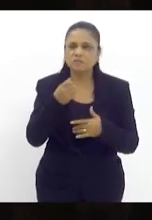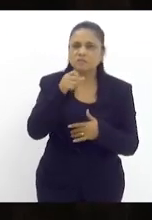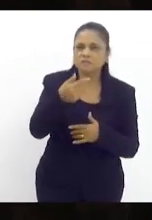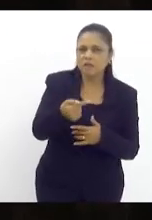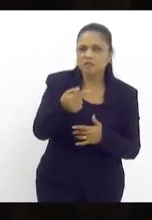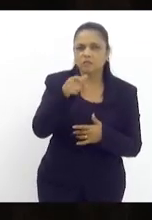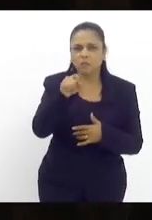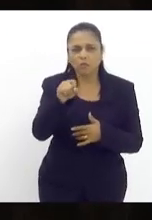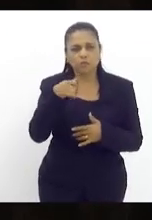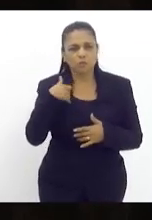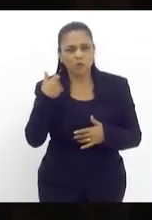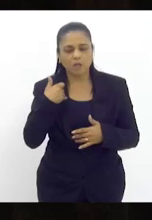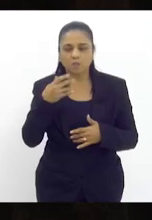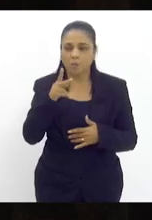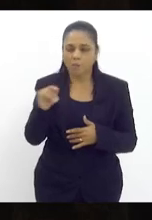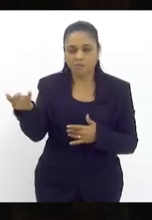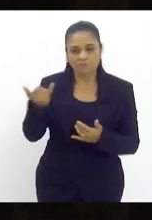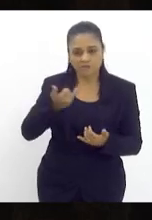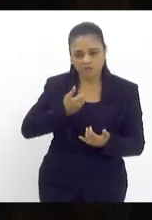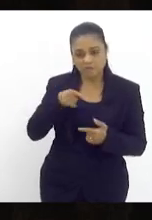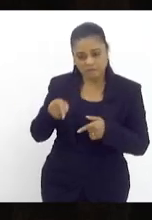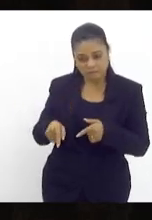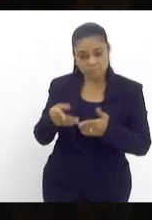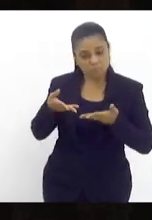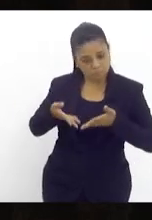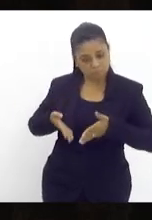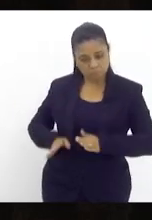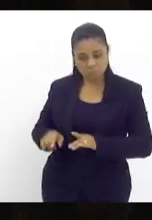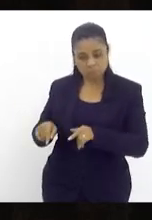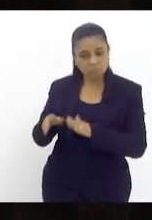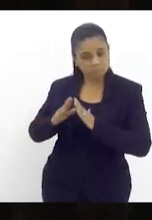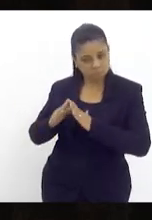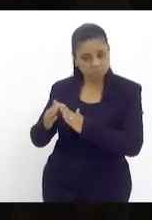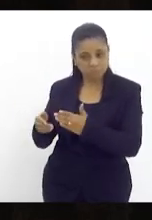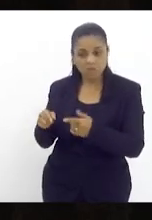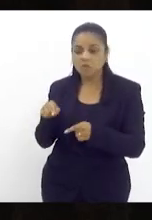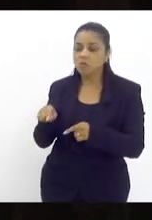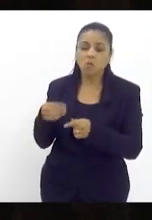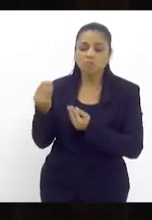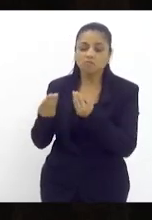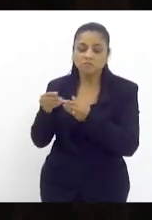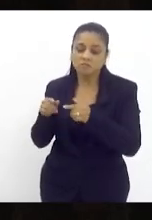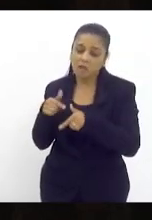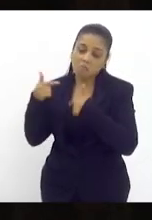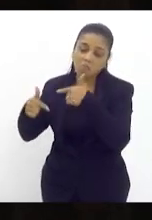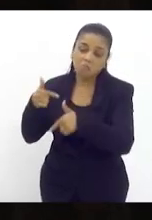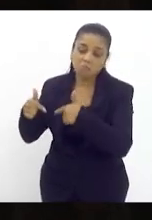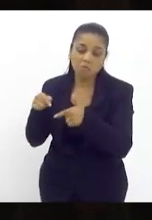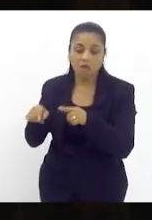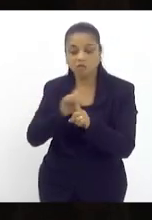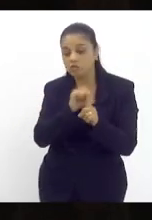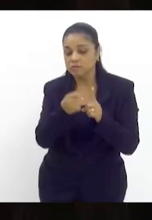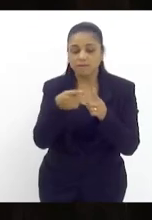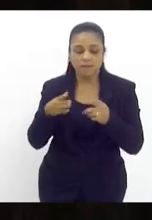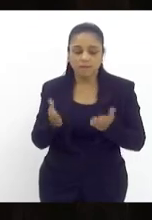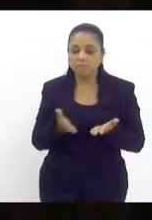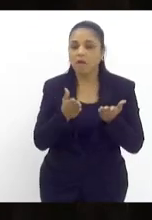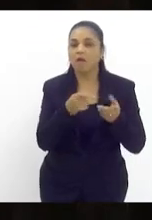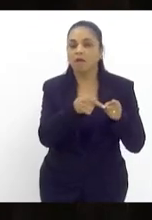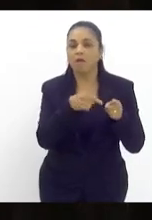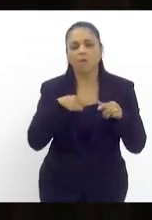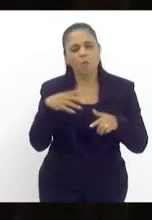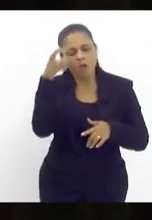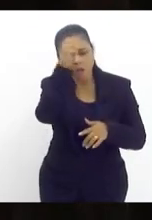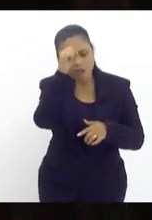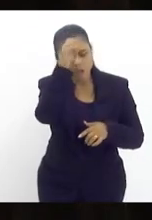falava, olha, tu podia ter nascido nessa condição, o que tu vai fazer pela sociedade? Nós aprendemos, todos os filhos, a